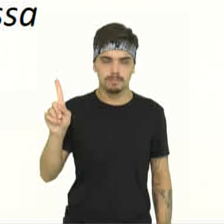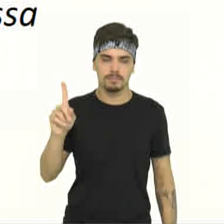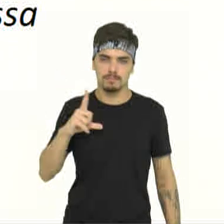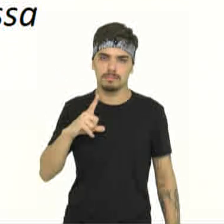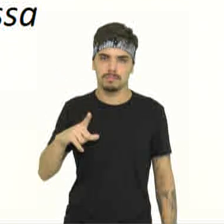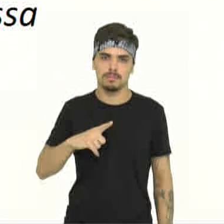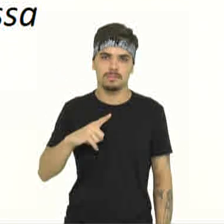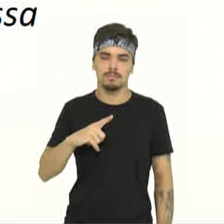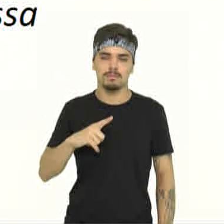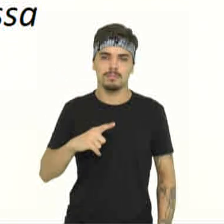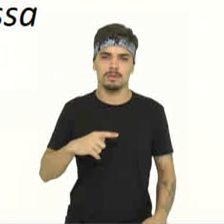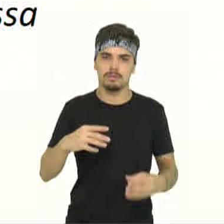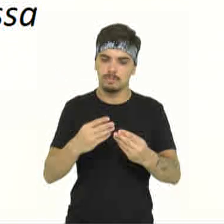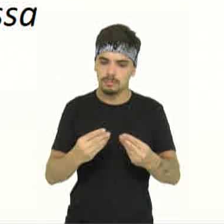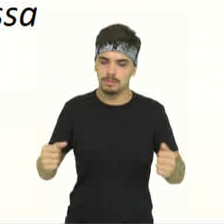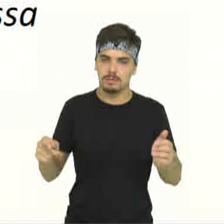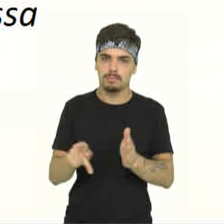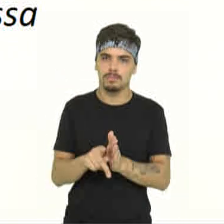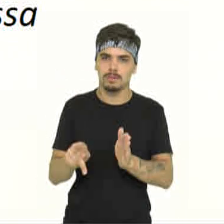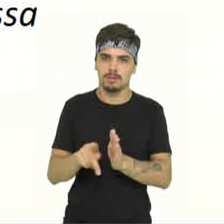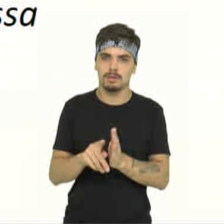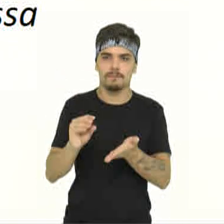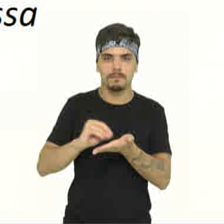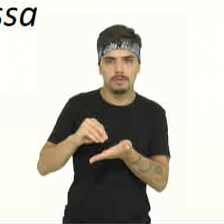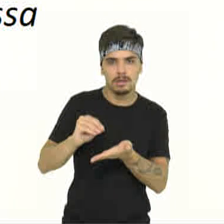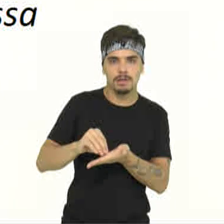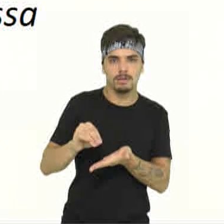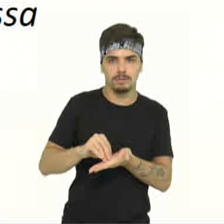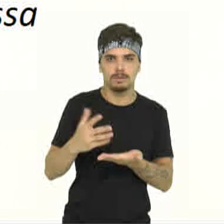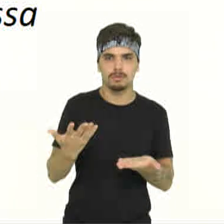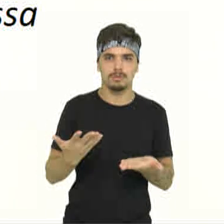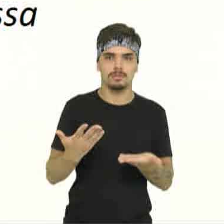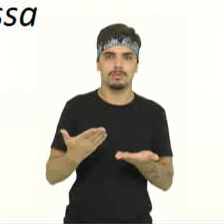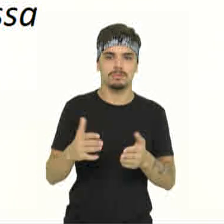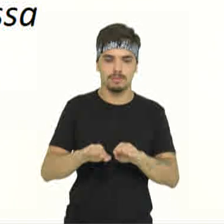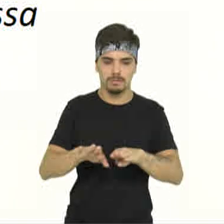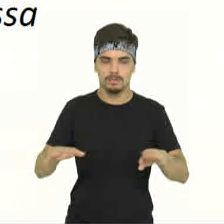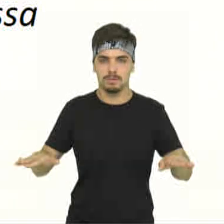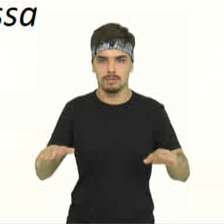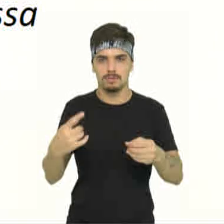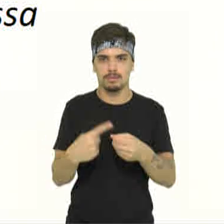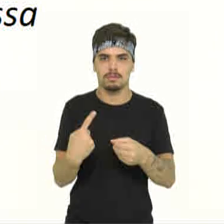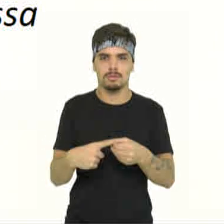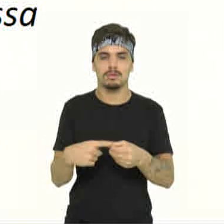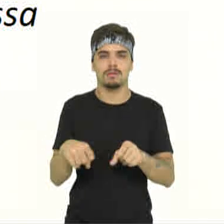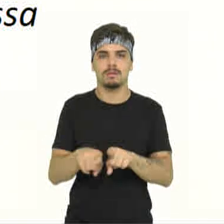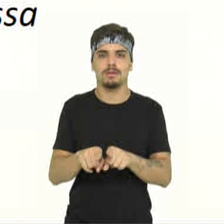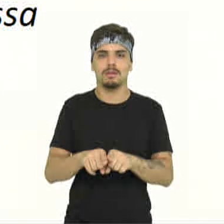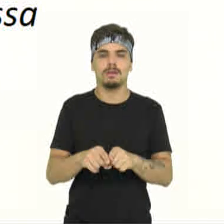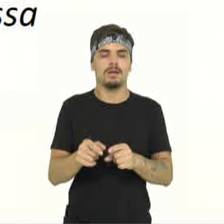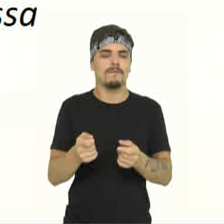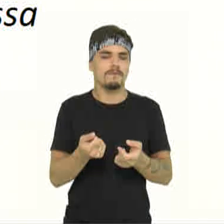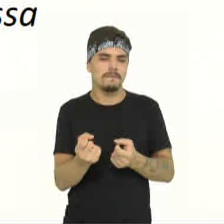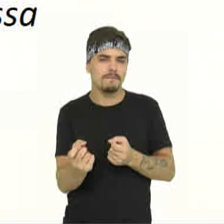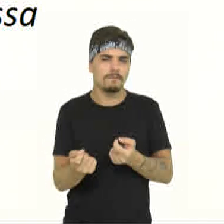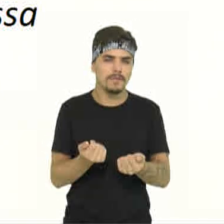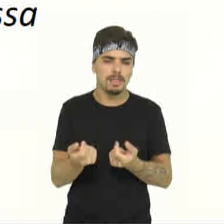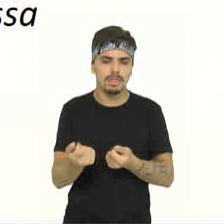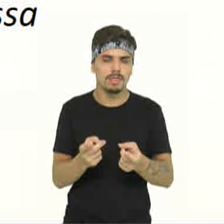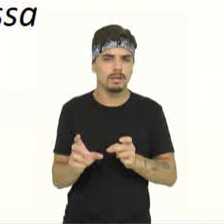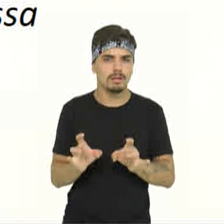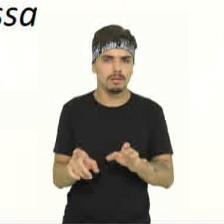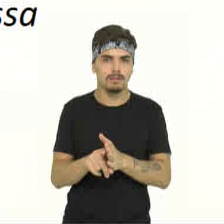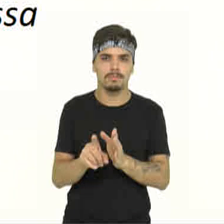à superação da insaciabilidade na exploração do solo urbano, especulação imobiliária e algumas atividades